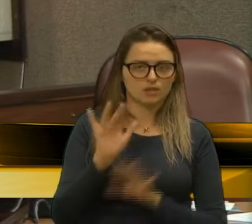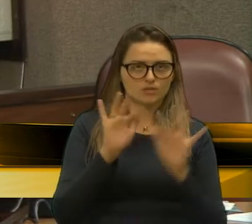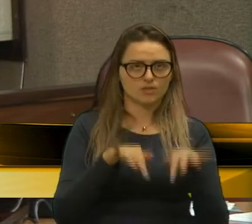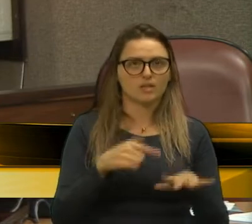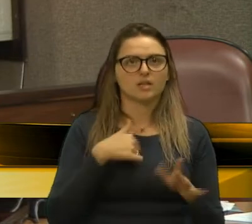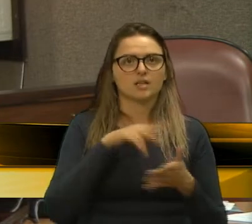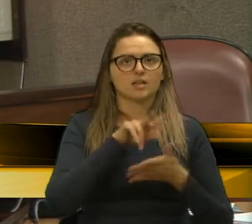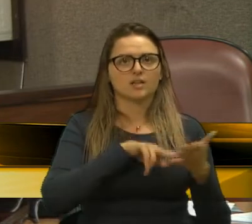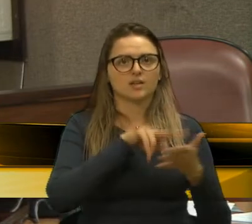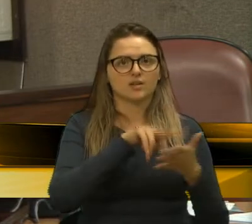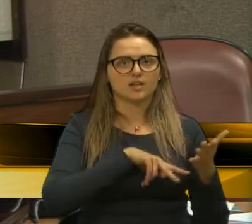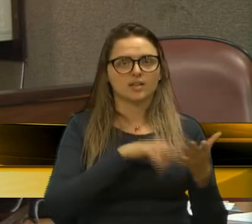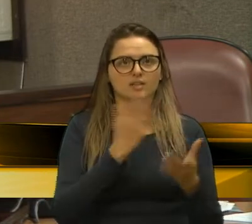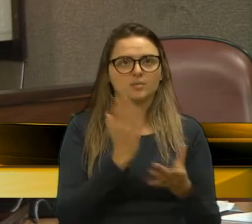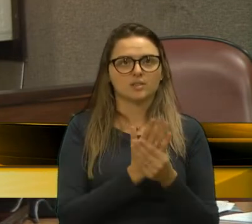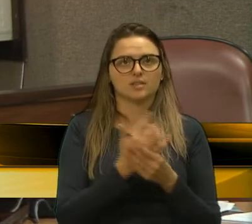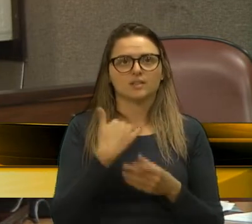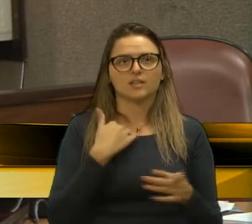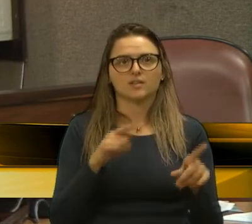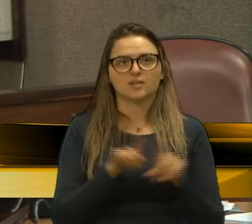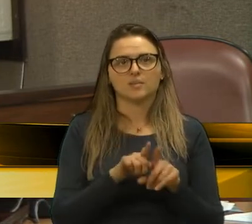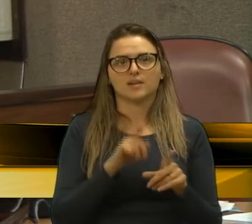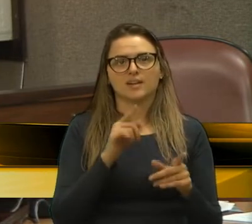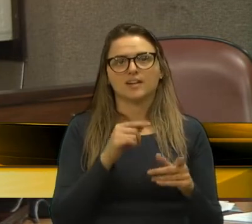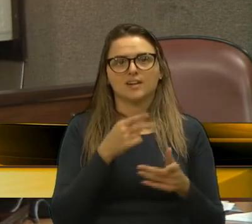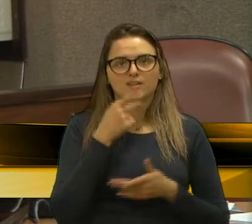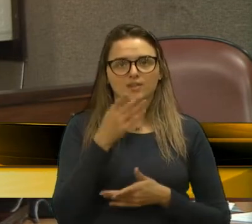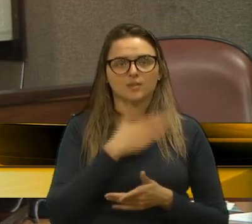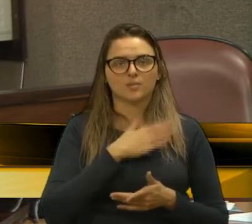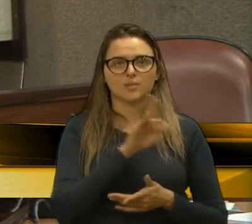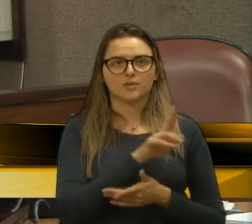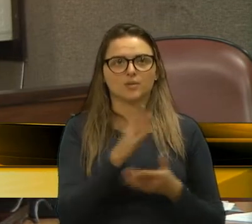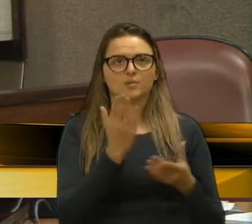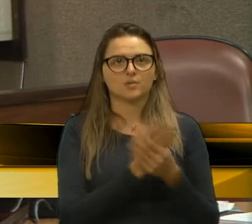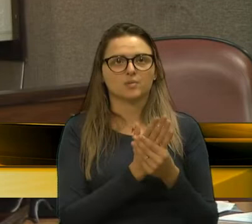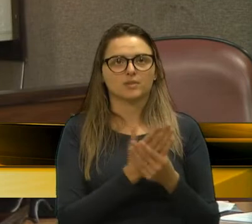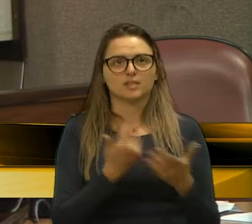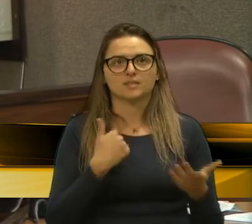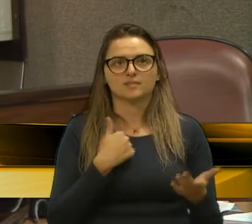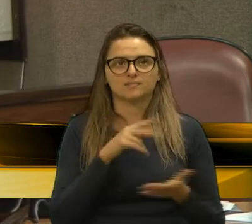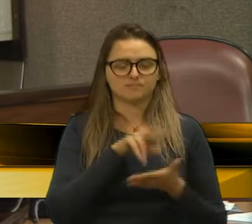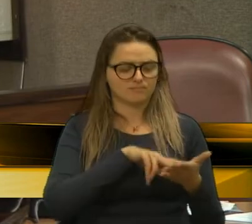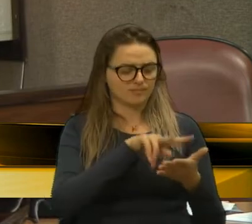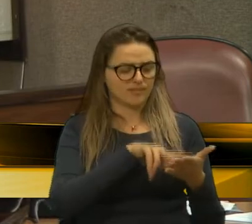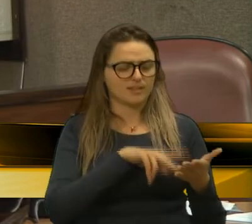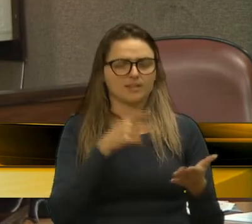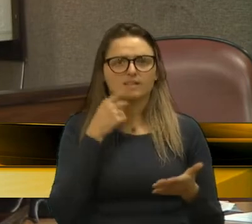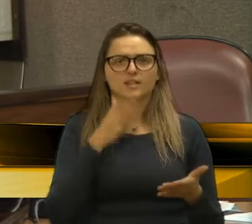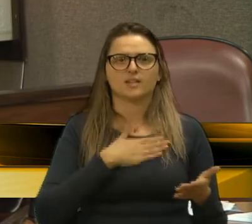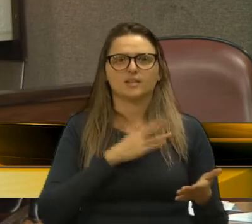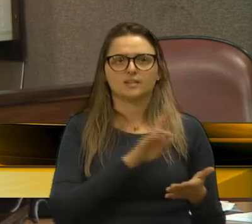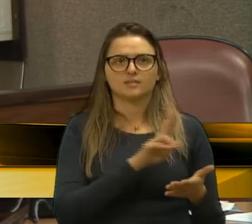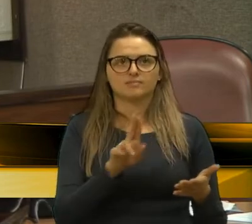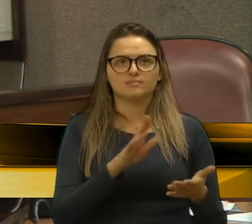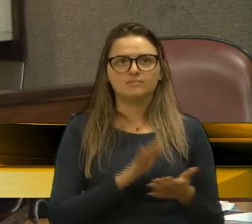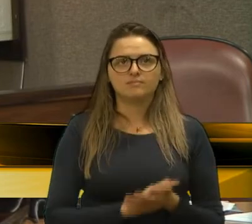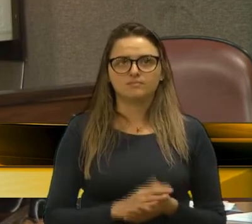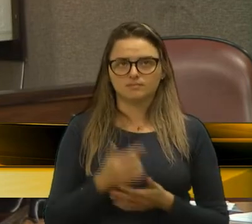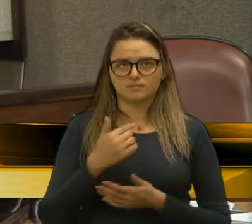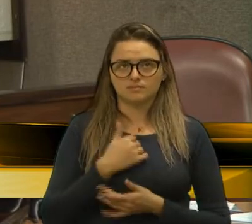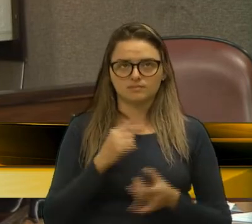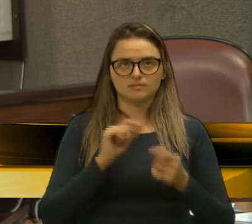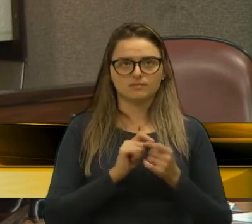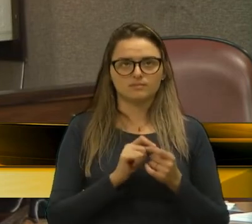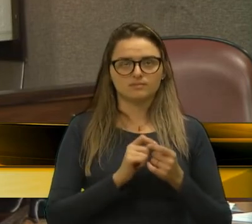a sindicância até eu fui citado na sindicância até eu lendo a sindicância foi citada só que eu vou me botar numa lista negra